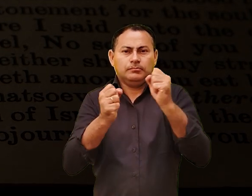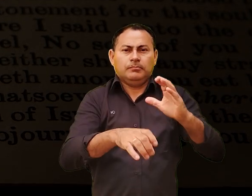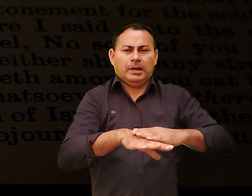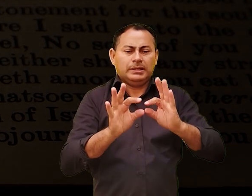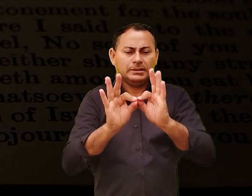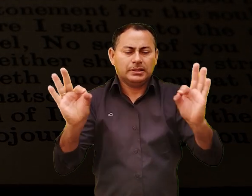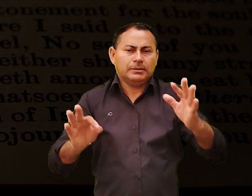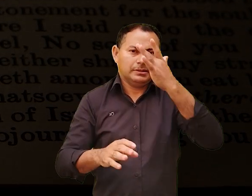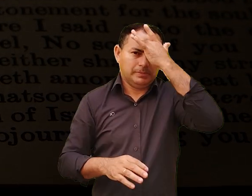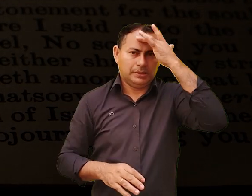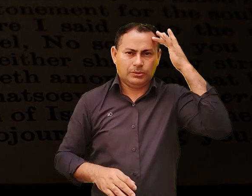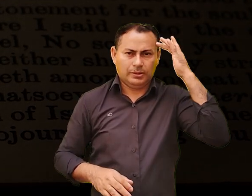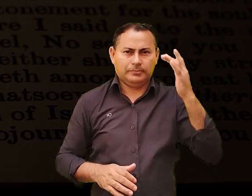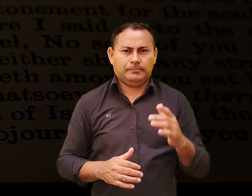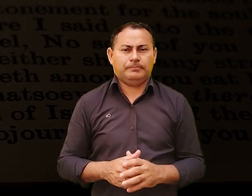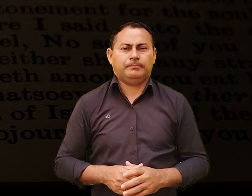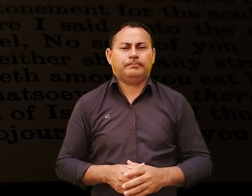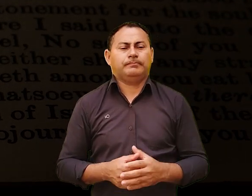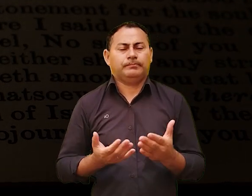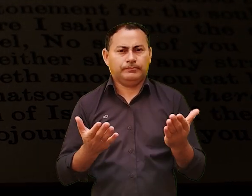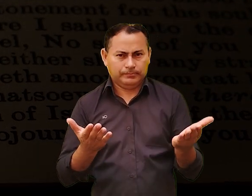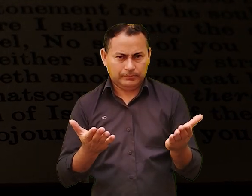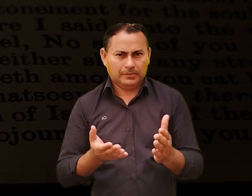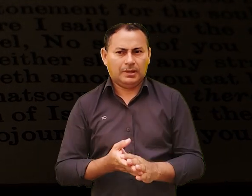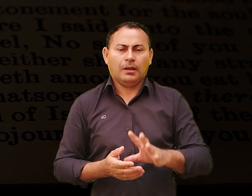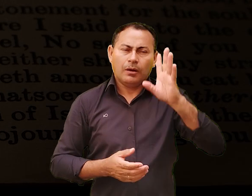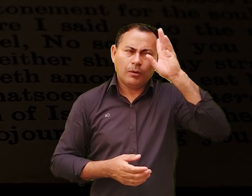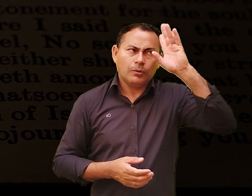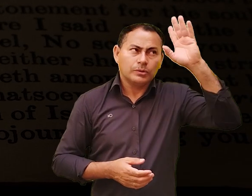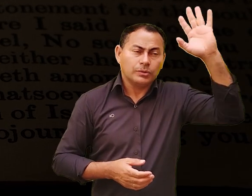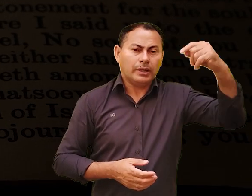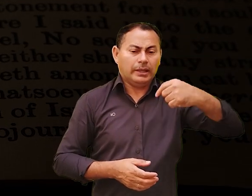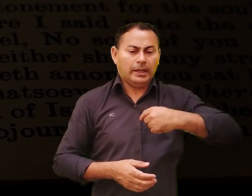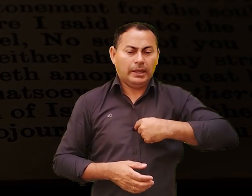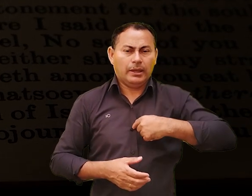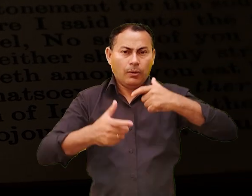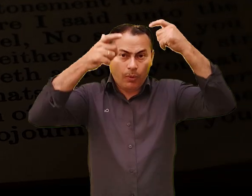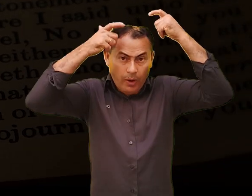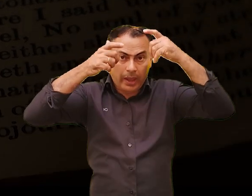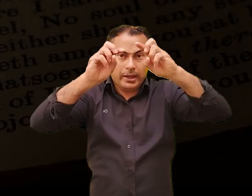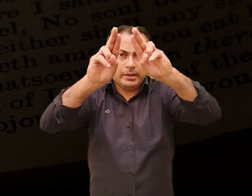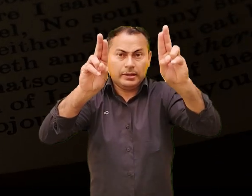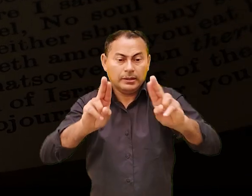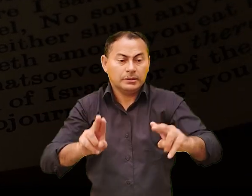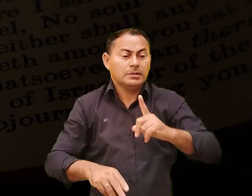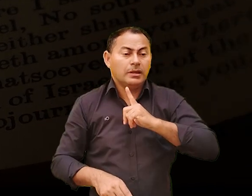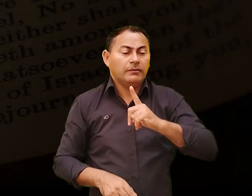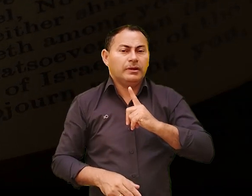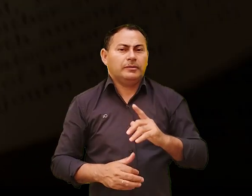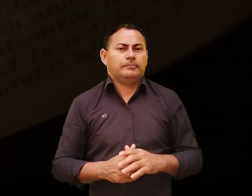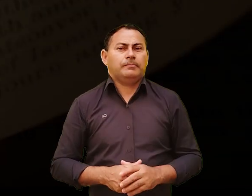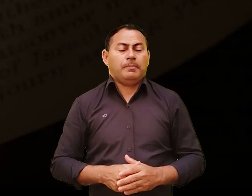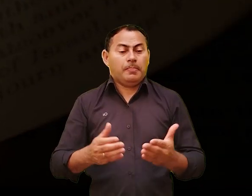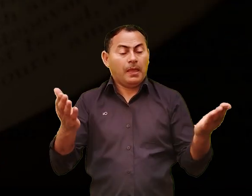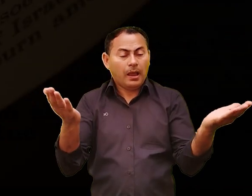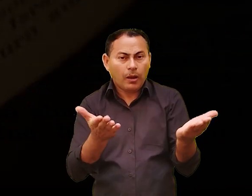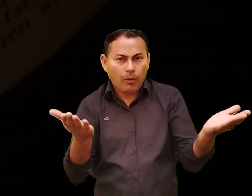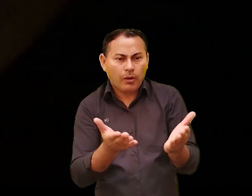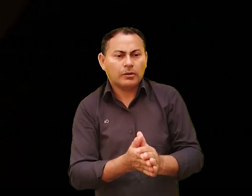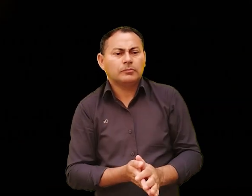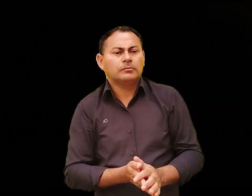mais simples dos homens. Esse é o sonho que eu, rei Nabucodonosor, tive.